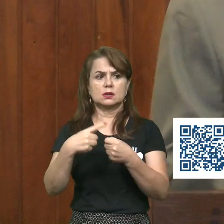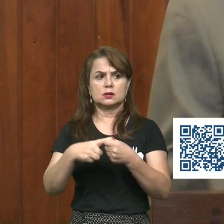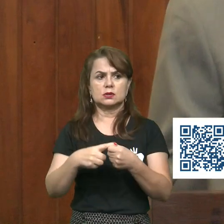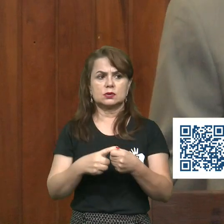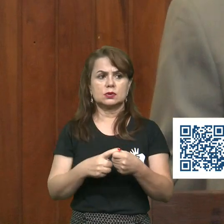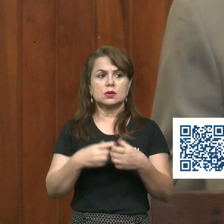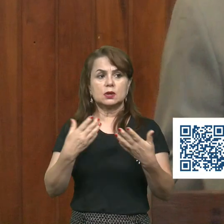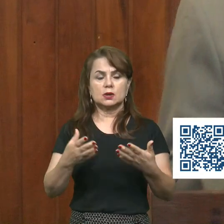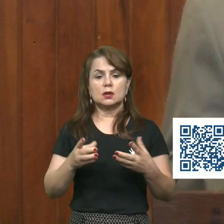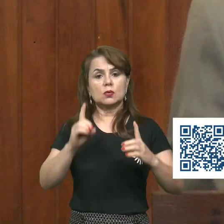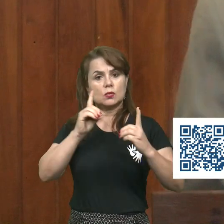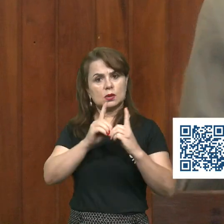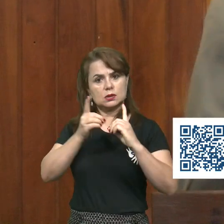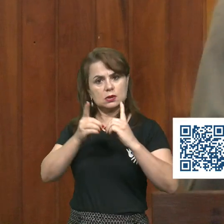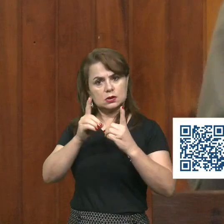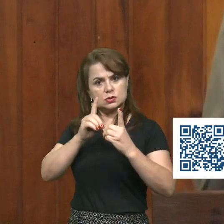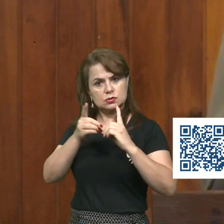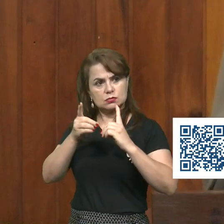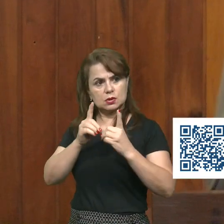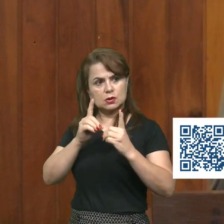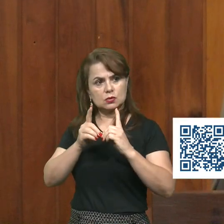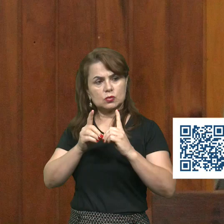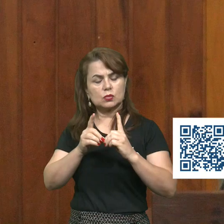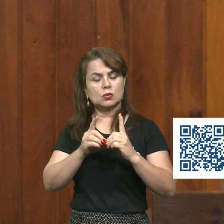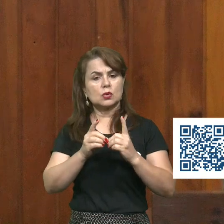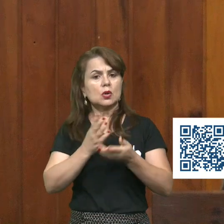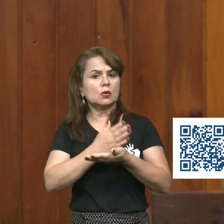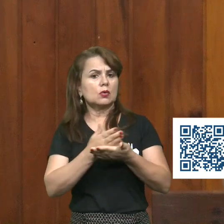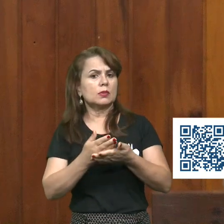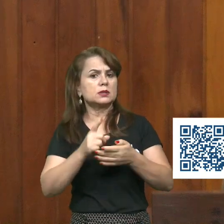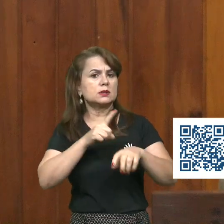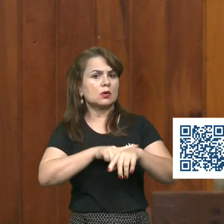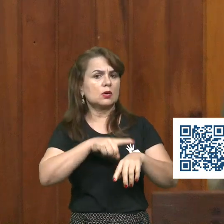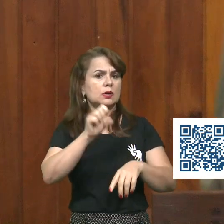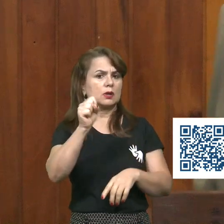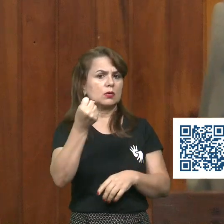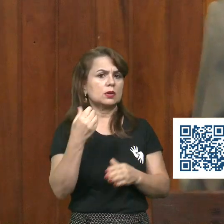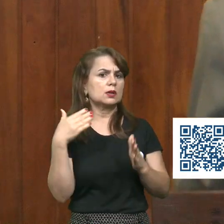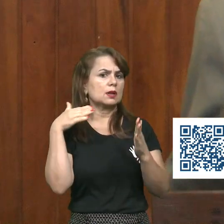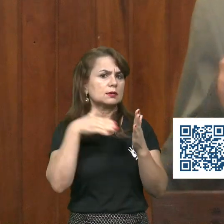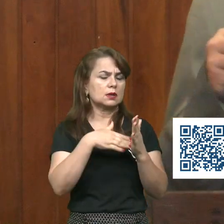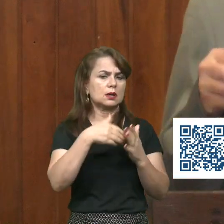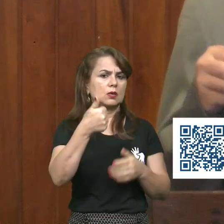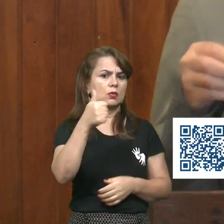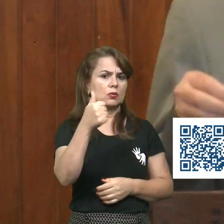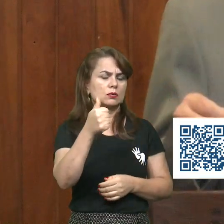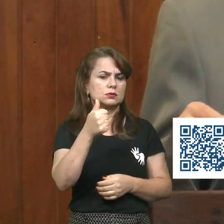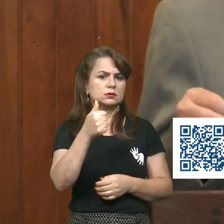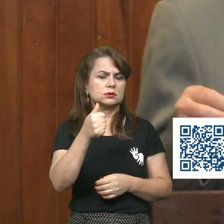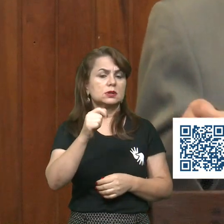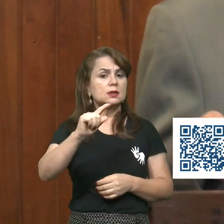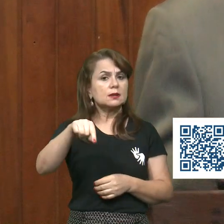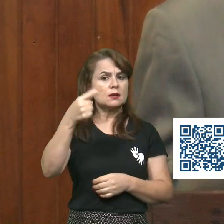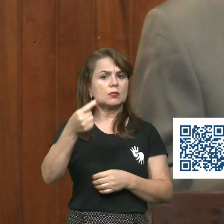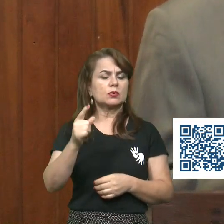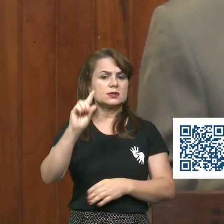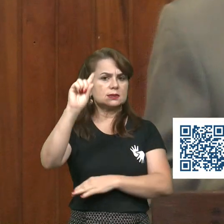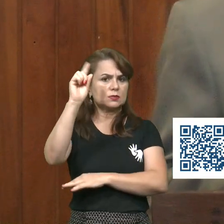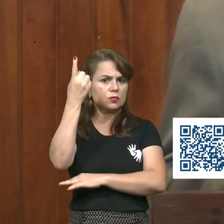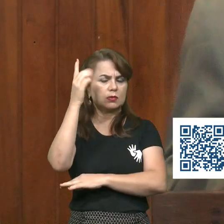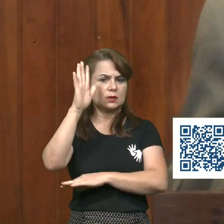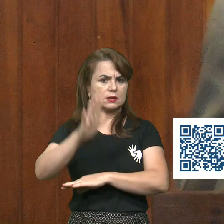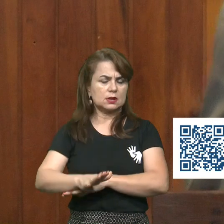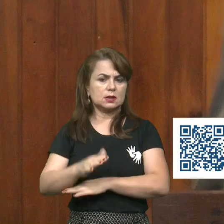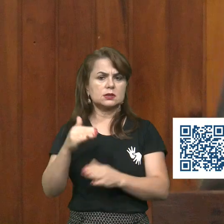Esse atendimento vai ser realizado das 8 às 11 e da 1h30 da tarde às